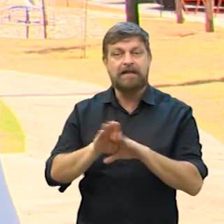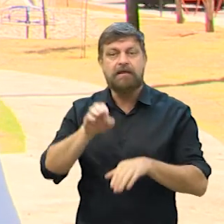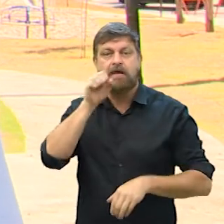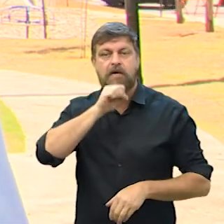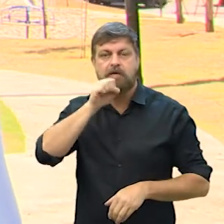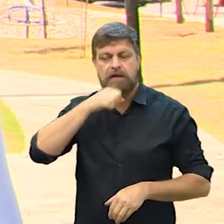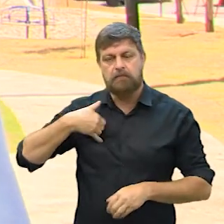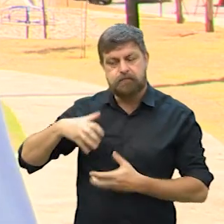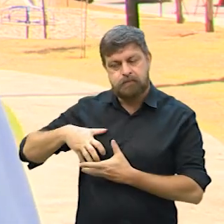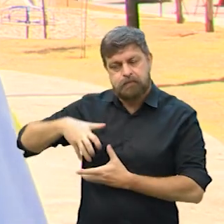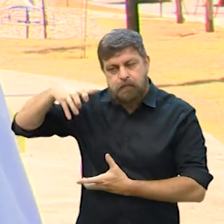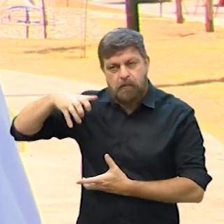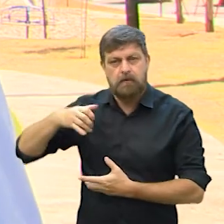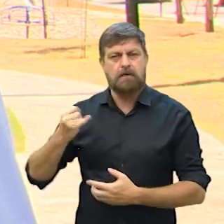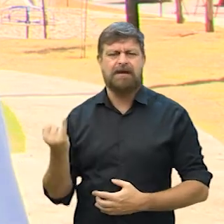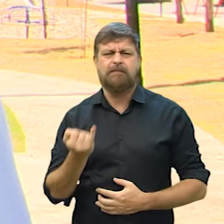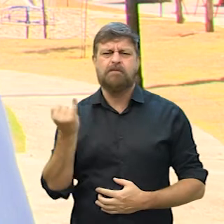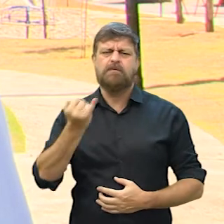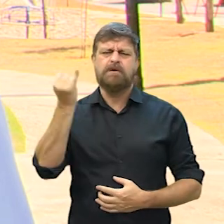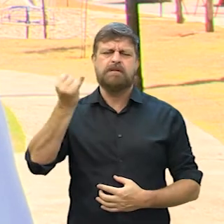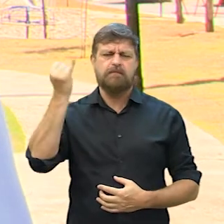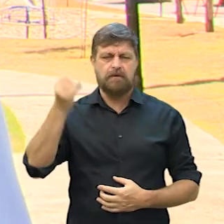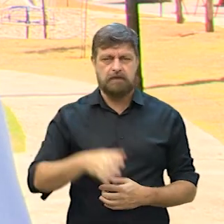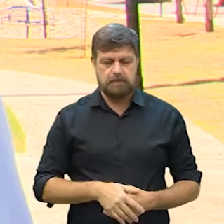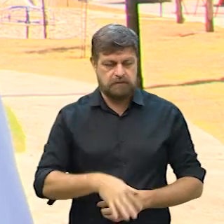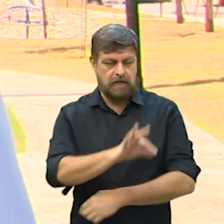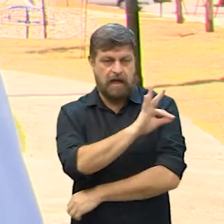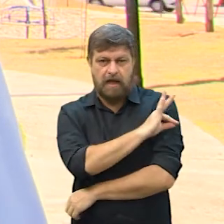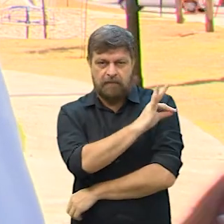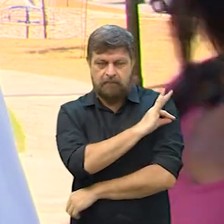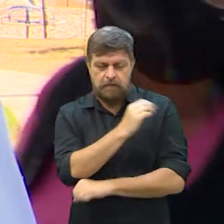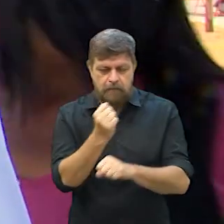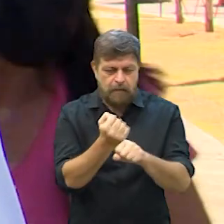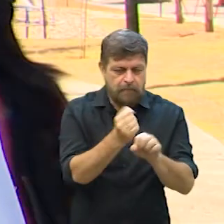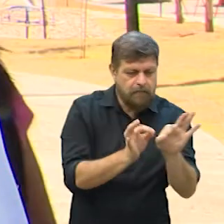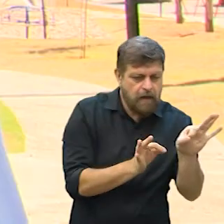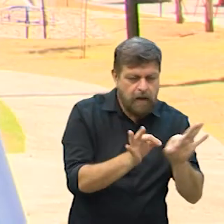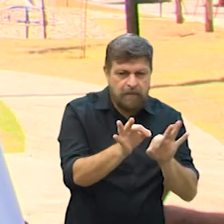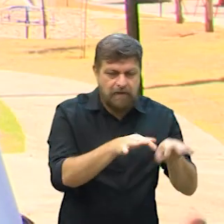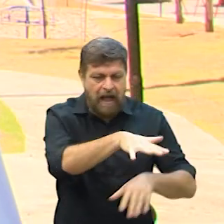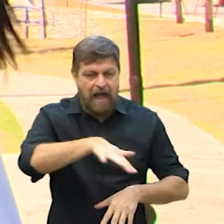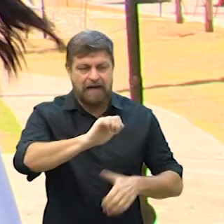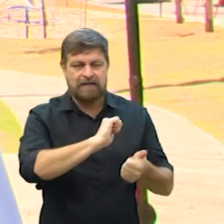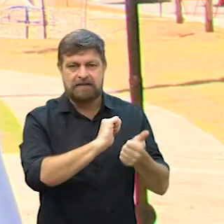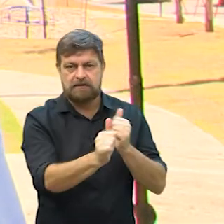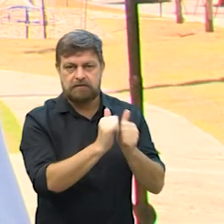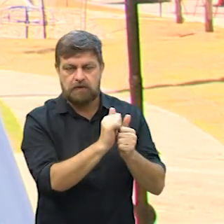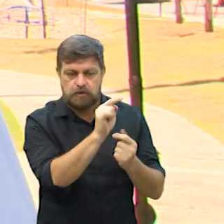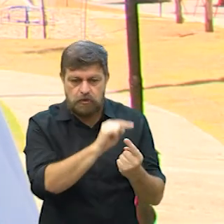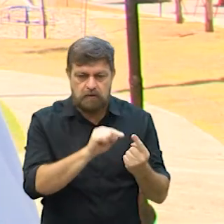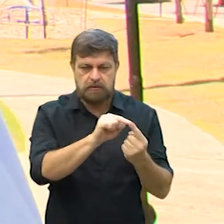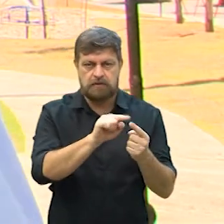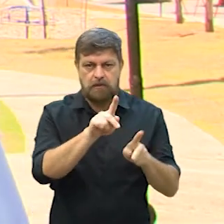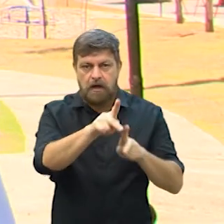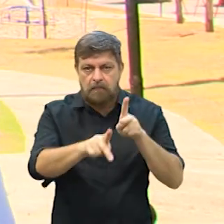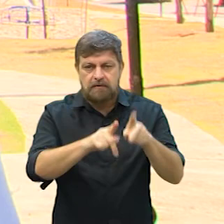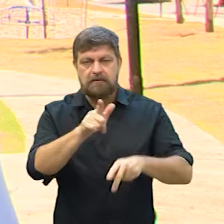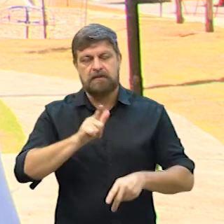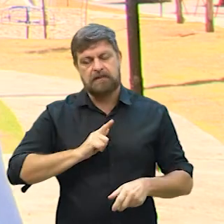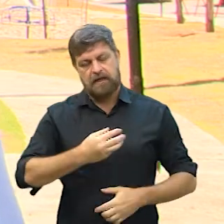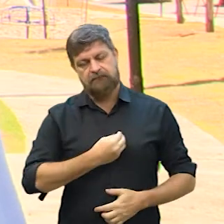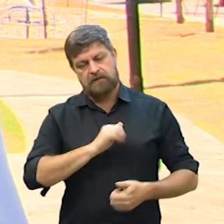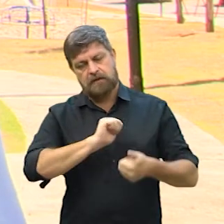também para os idosos é muito importante a prefeitura urbanizar trazer equipamentos esportivos para que a população